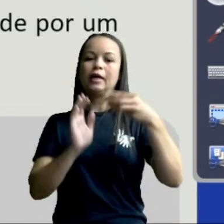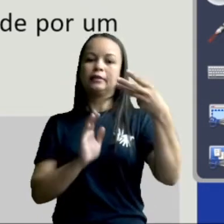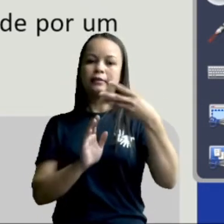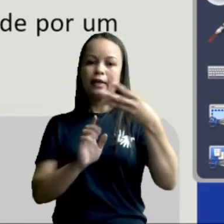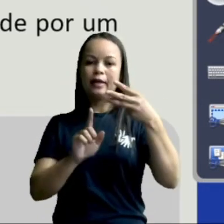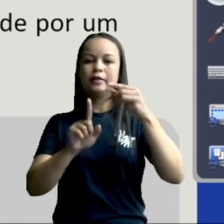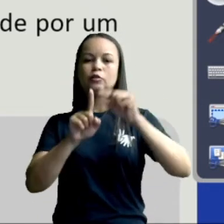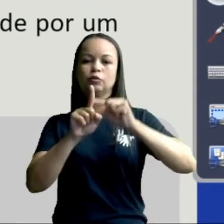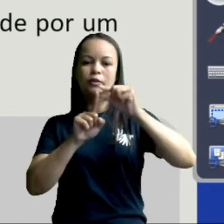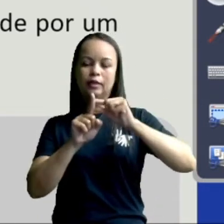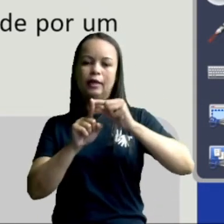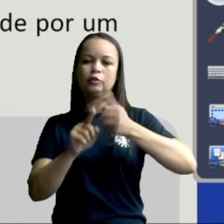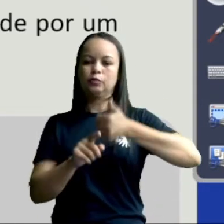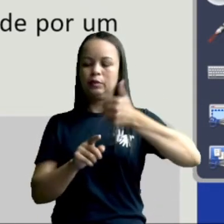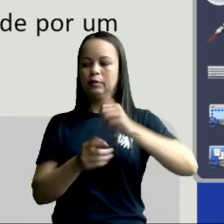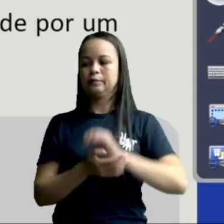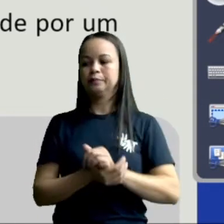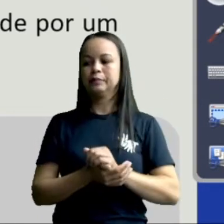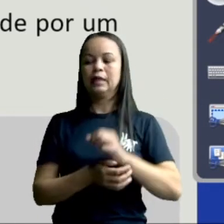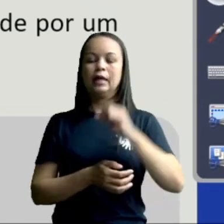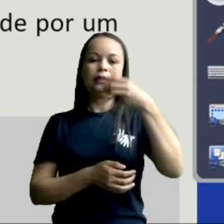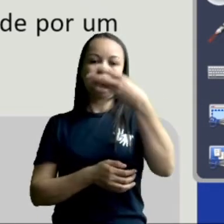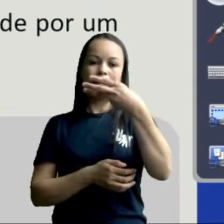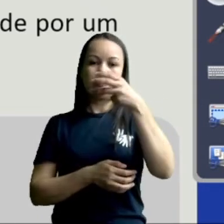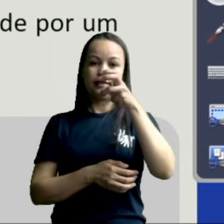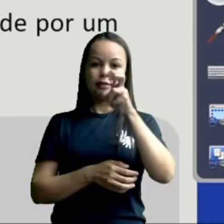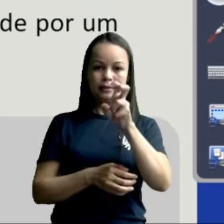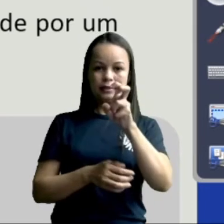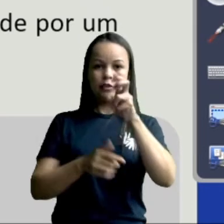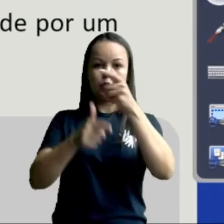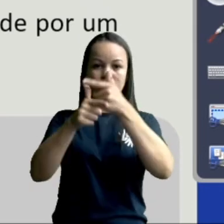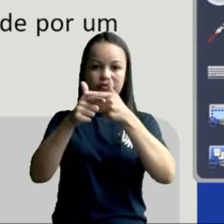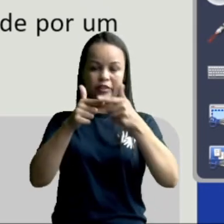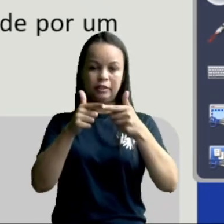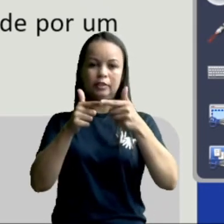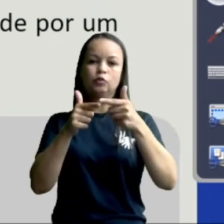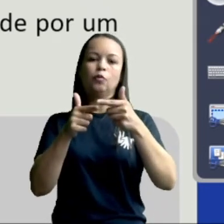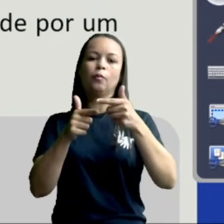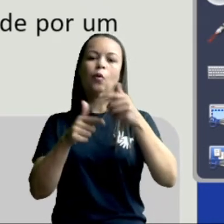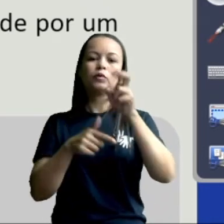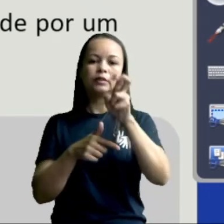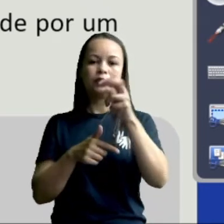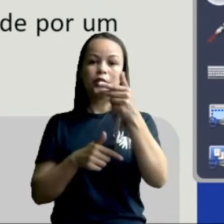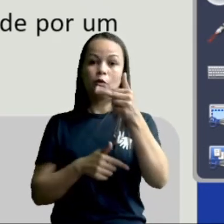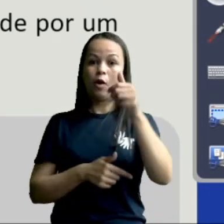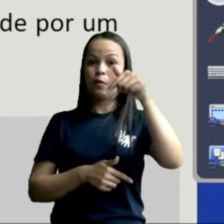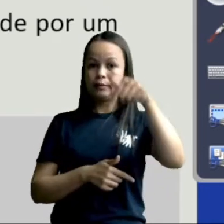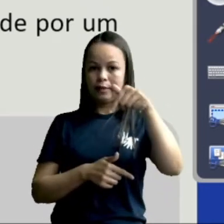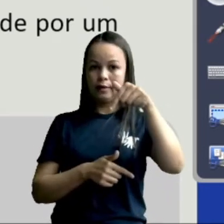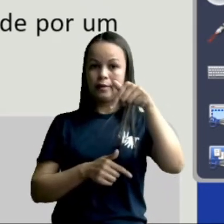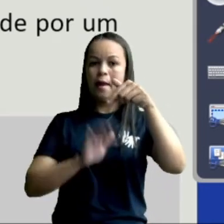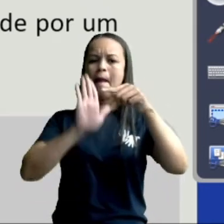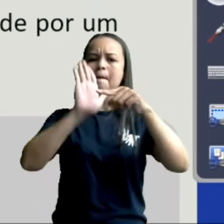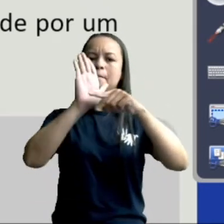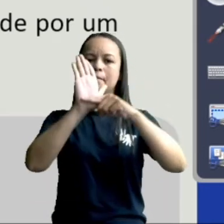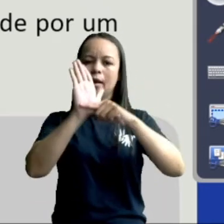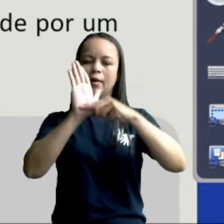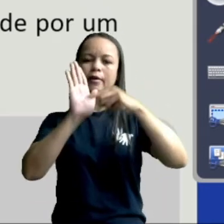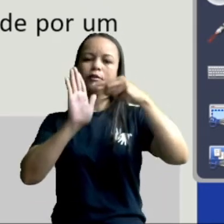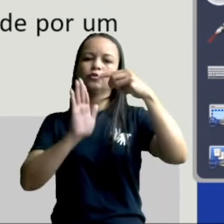do primeiro membro. 35 dividido por 5, a gente sabe que dá 7, menos 3, então chega